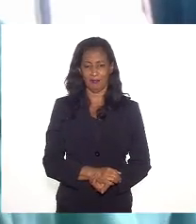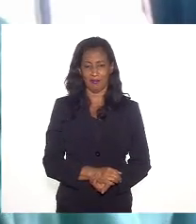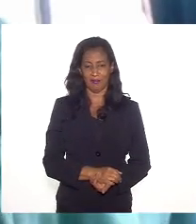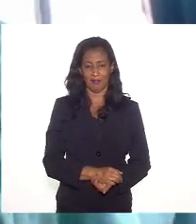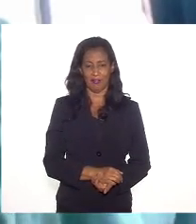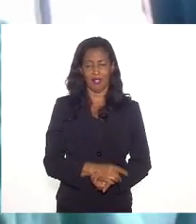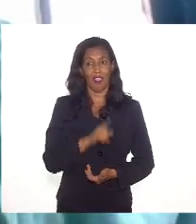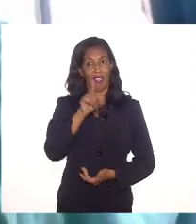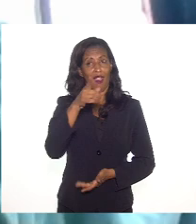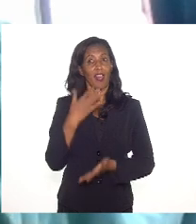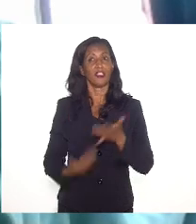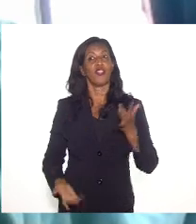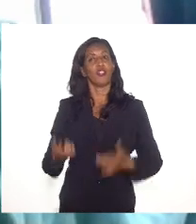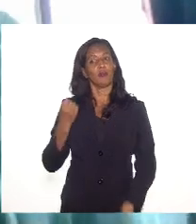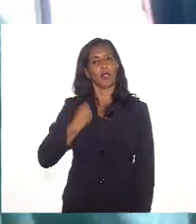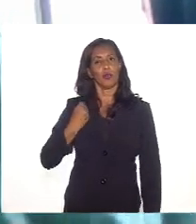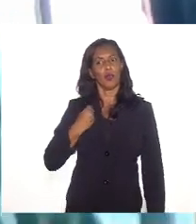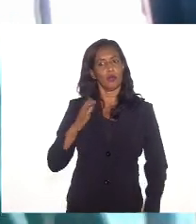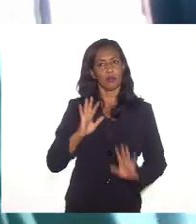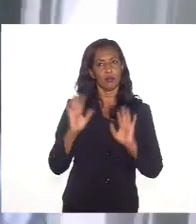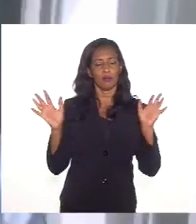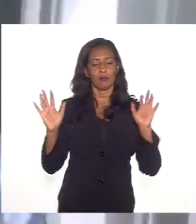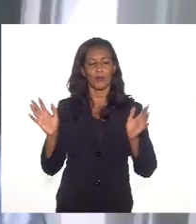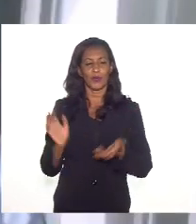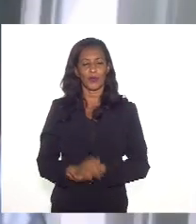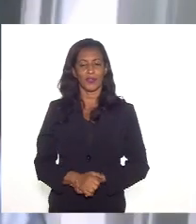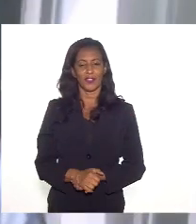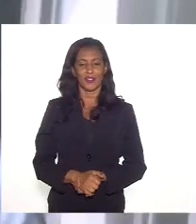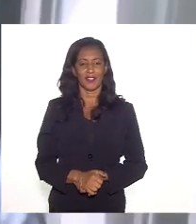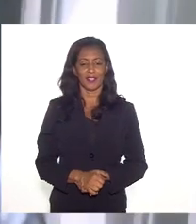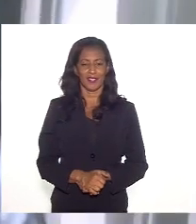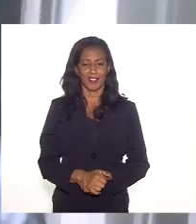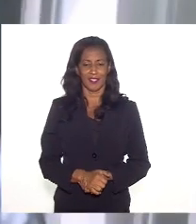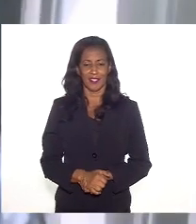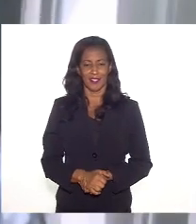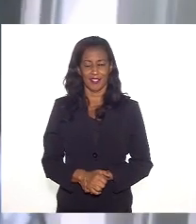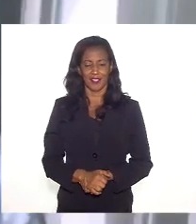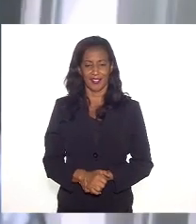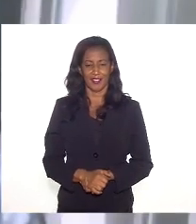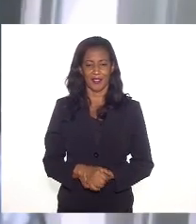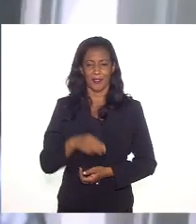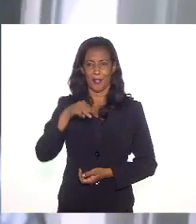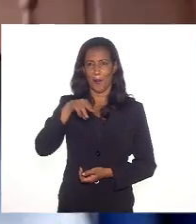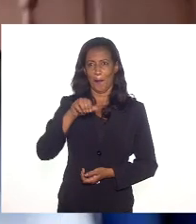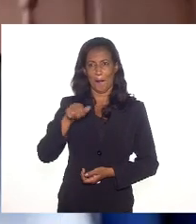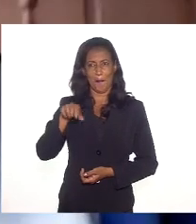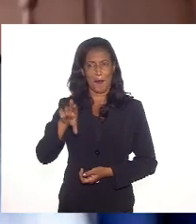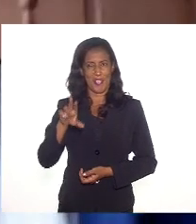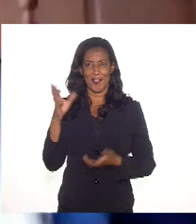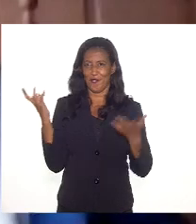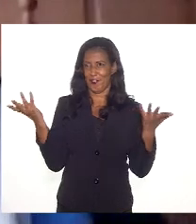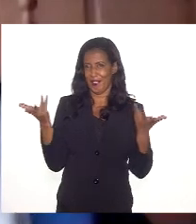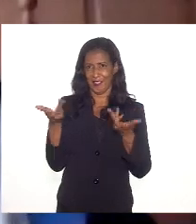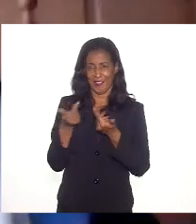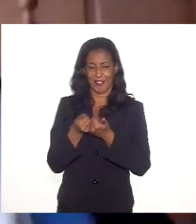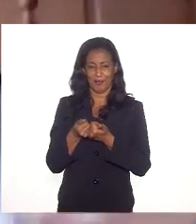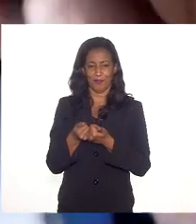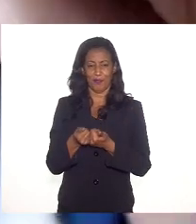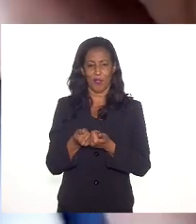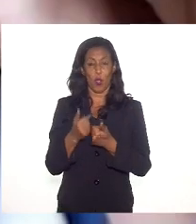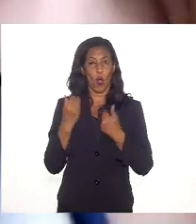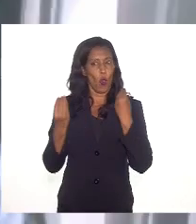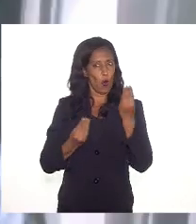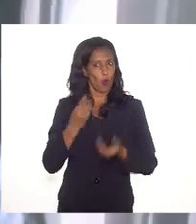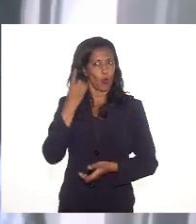você já está perdendo ponto, ô Amorim. Deputado Márcio Pacheco. Sei disso. Mickey, você é ótimo. Como eu sou deputado no